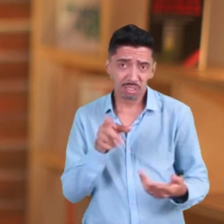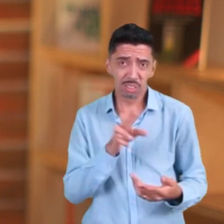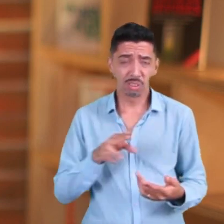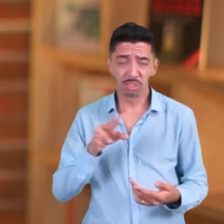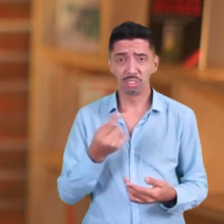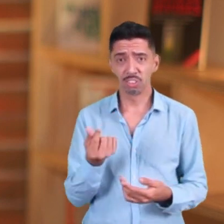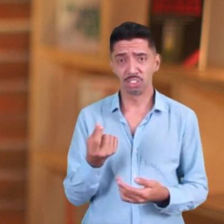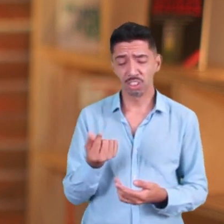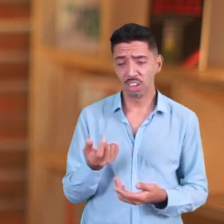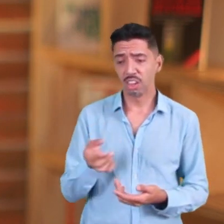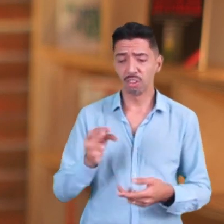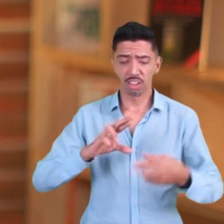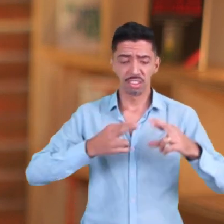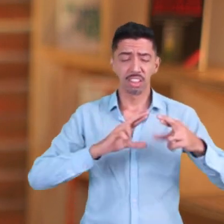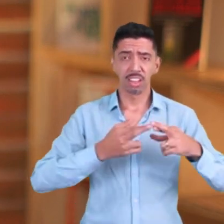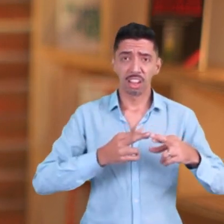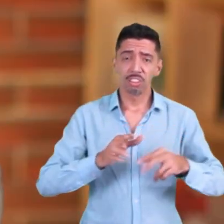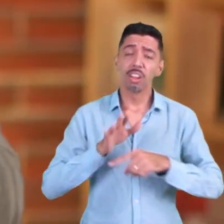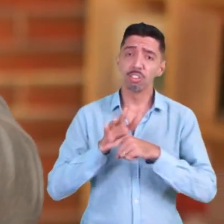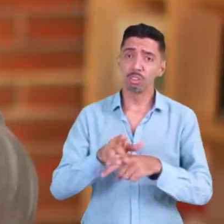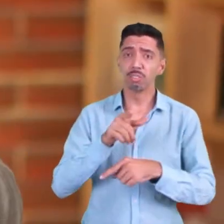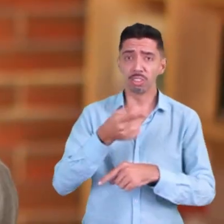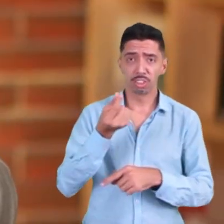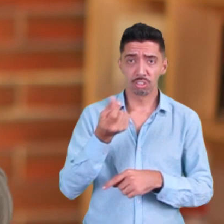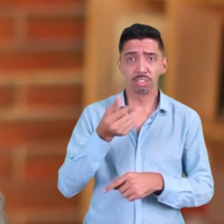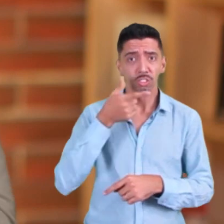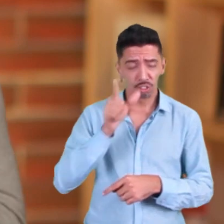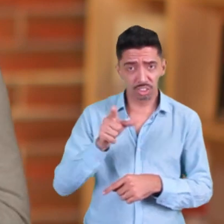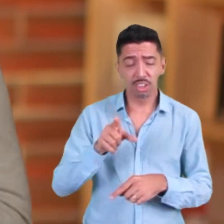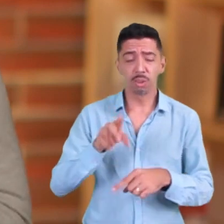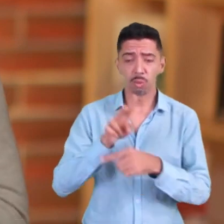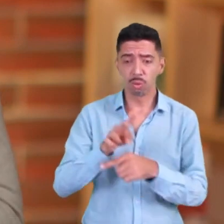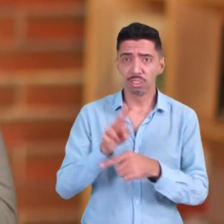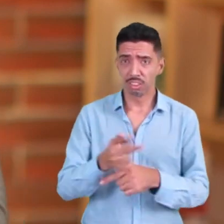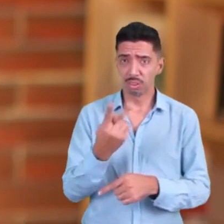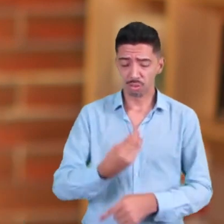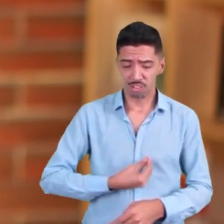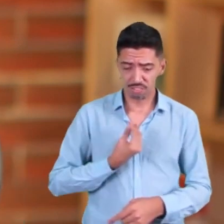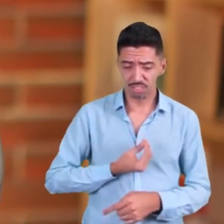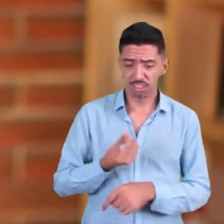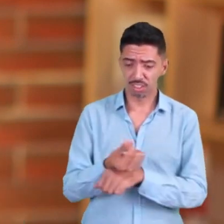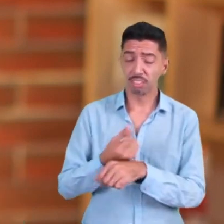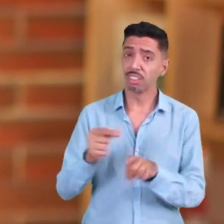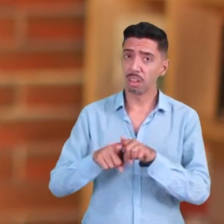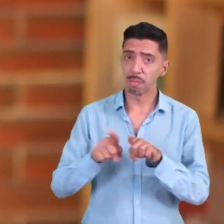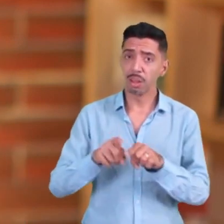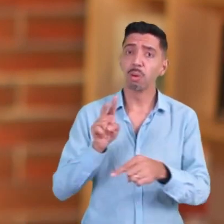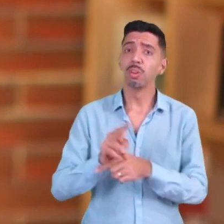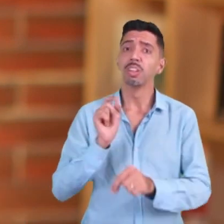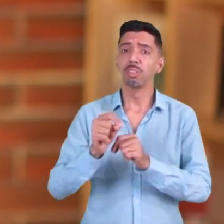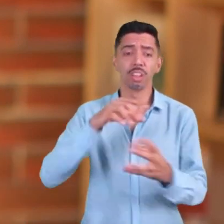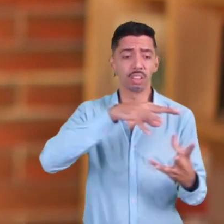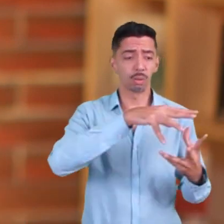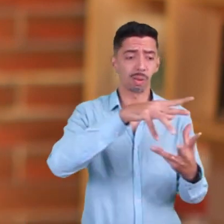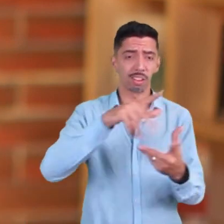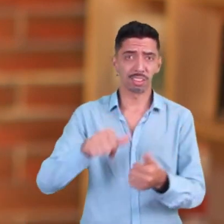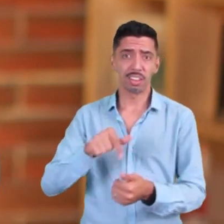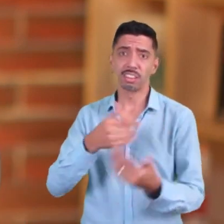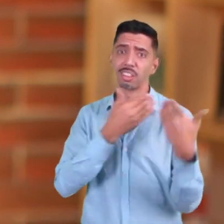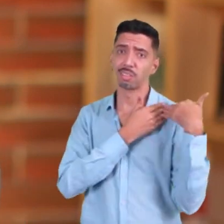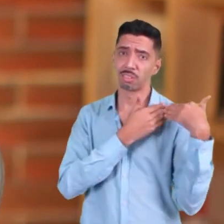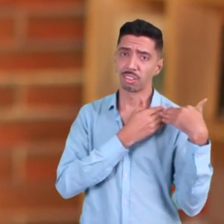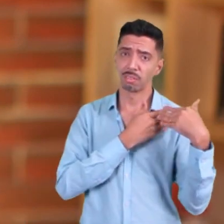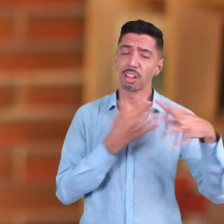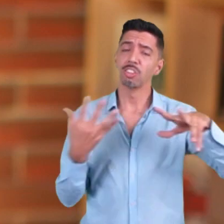só cuidar da sua grana, do seu dinheiro, mas acima de tudo, do planeta, sendo realmente um cidadão responsável